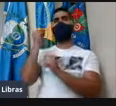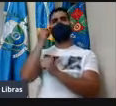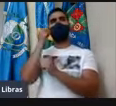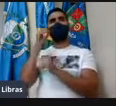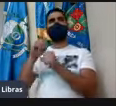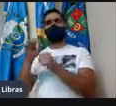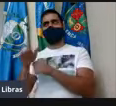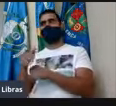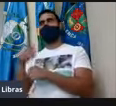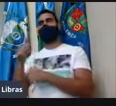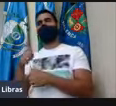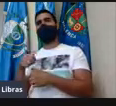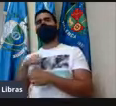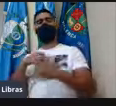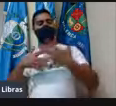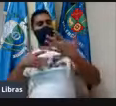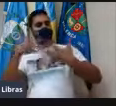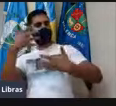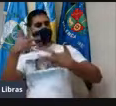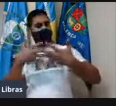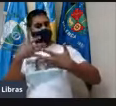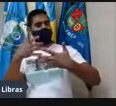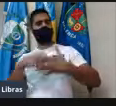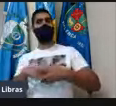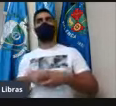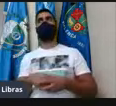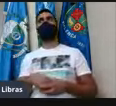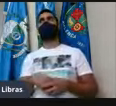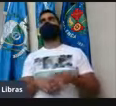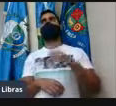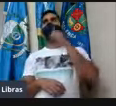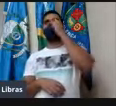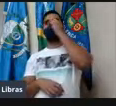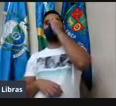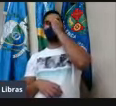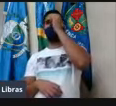maneira possível, com toda a transparência, né?